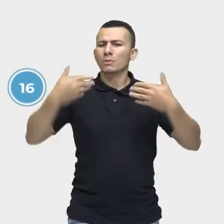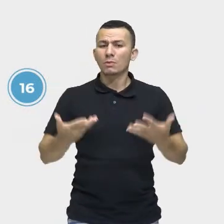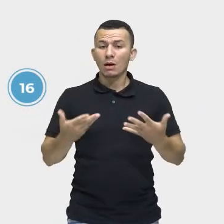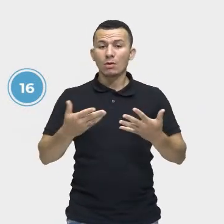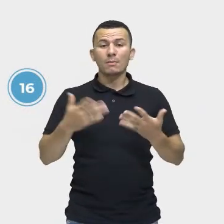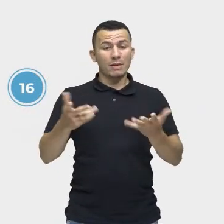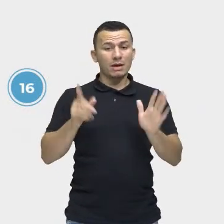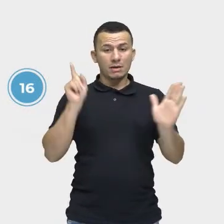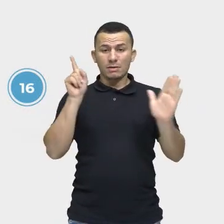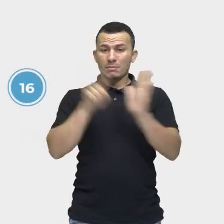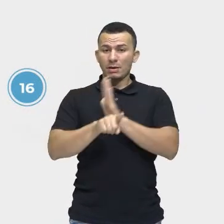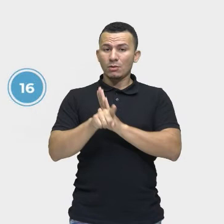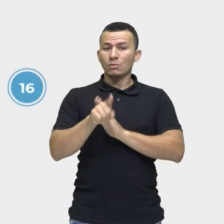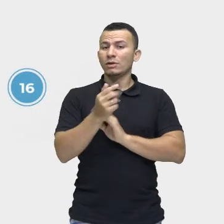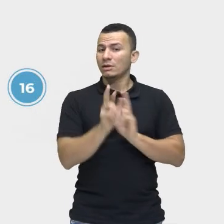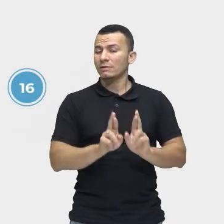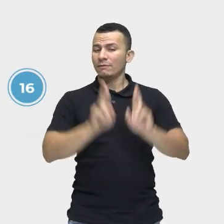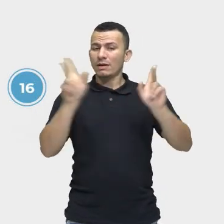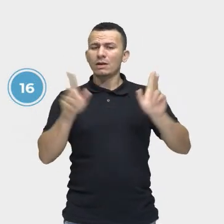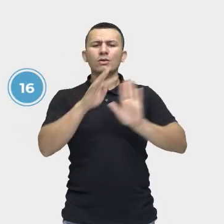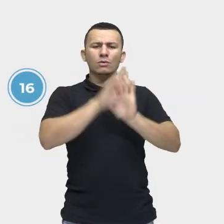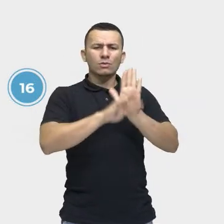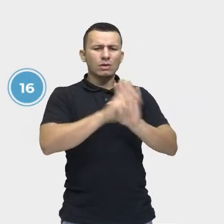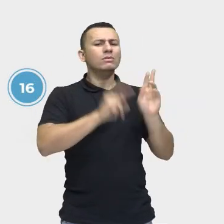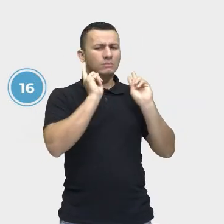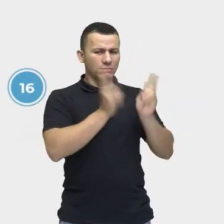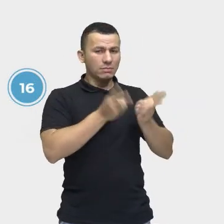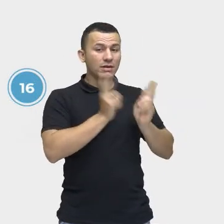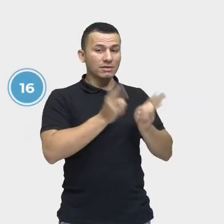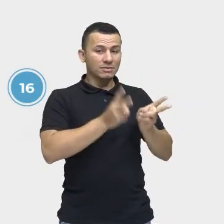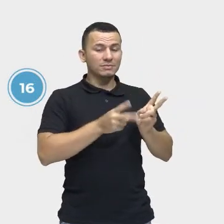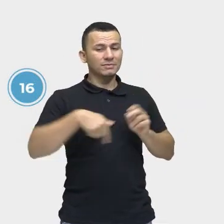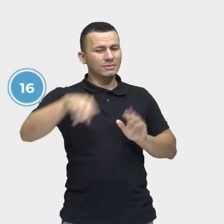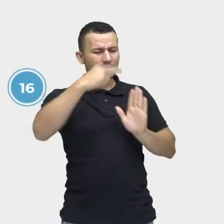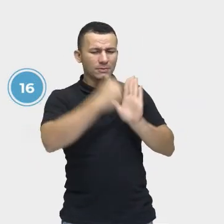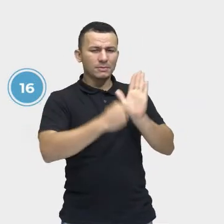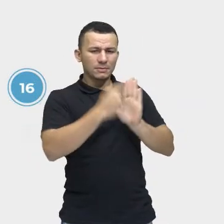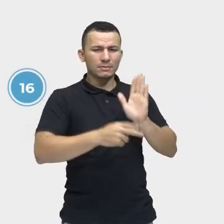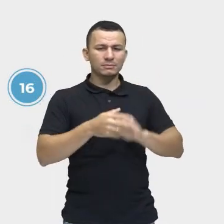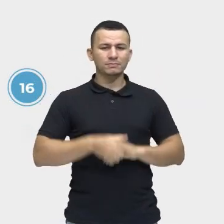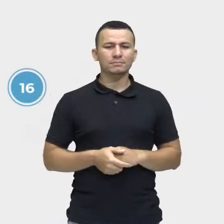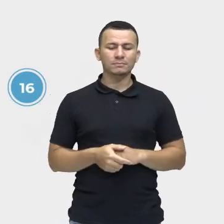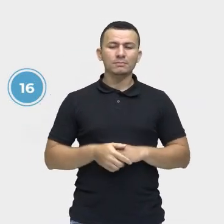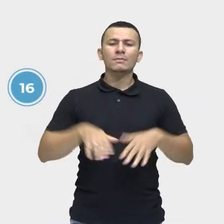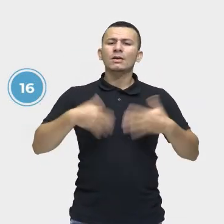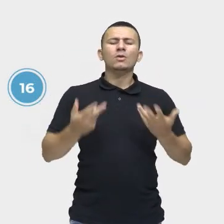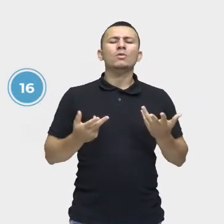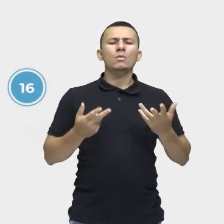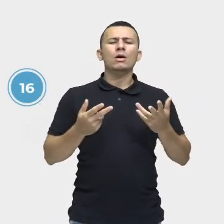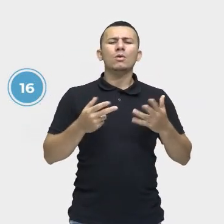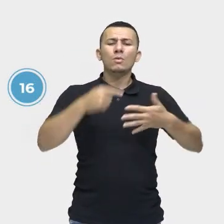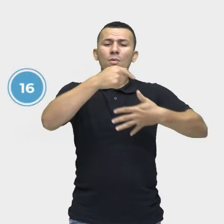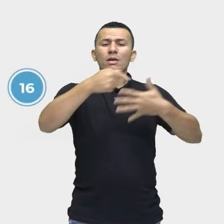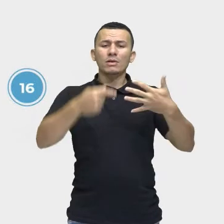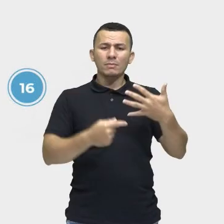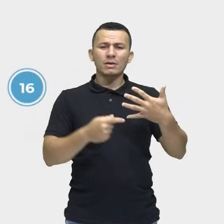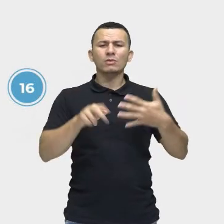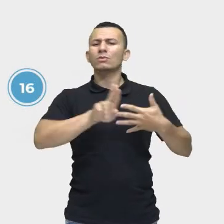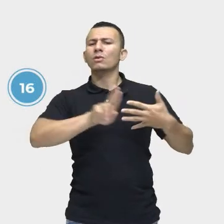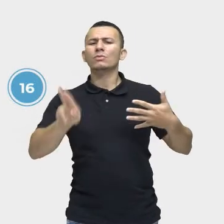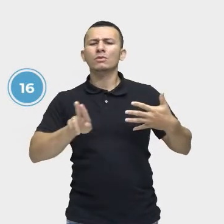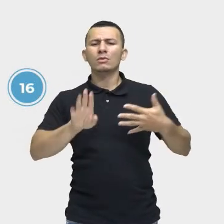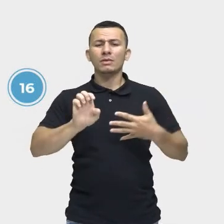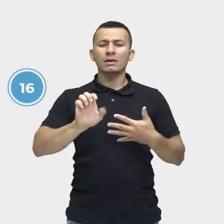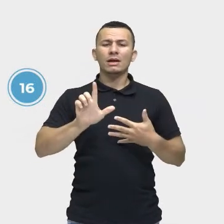a pergunta da questão é diferente, tá, amores? Qual é o elemento do enredo? Como é que ele é